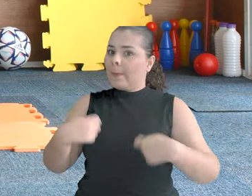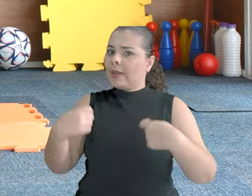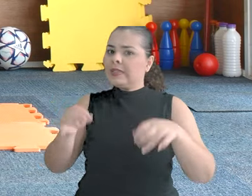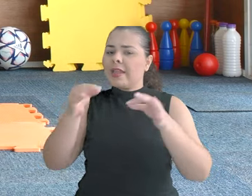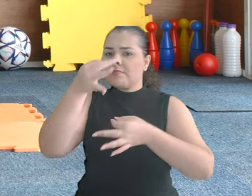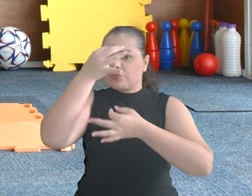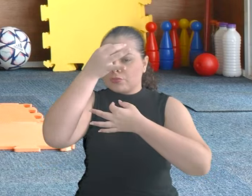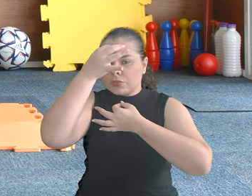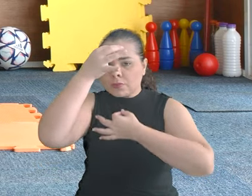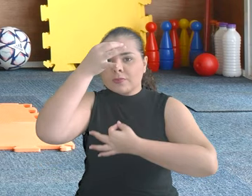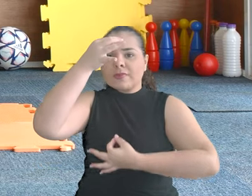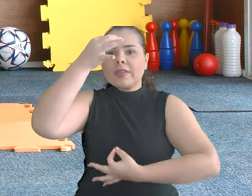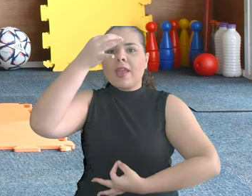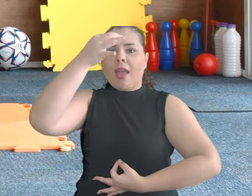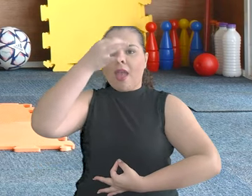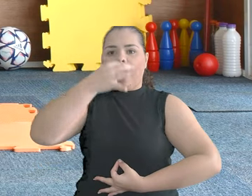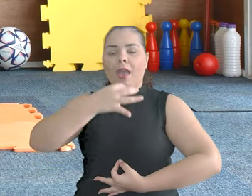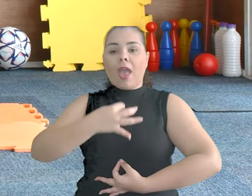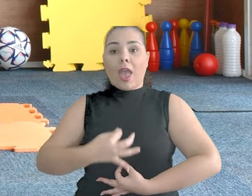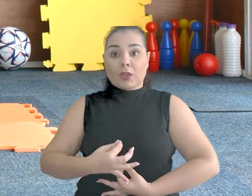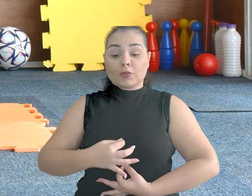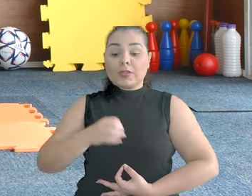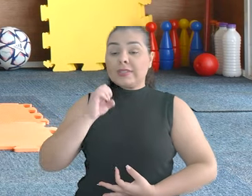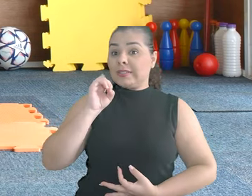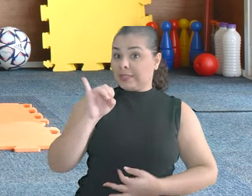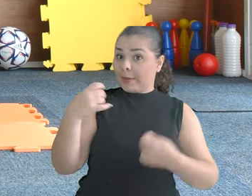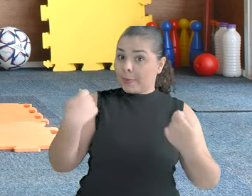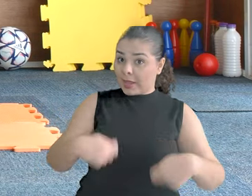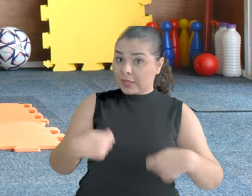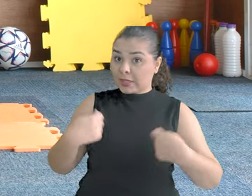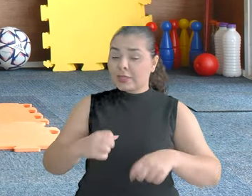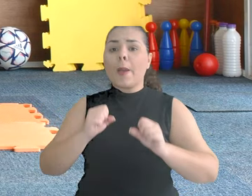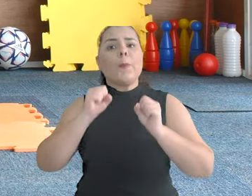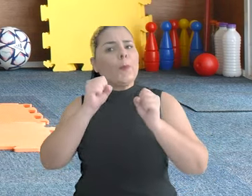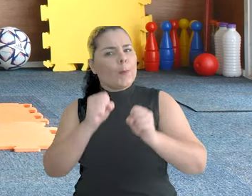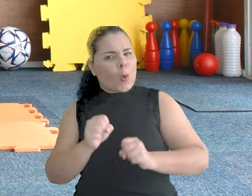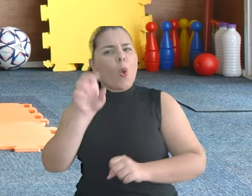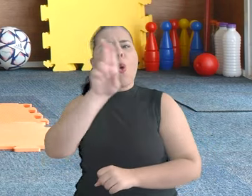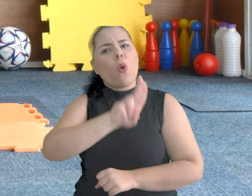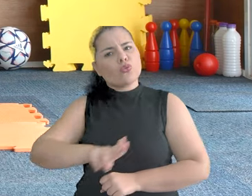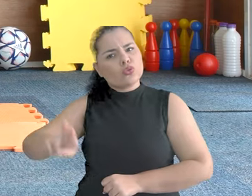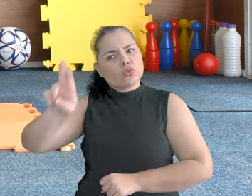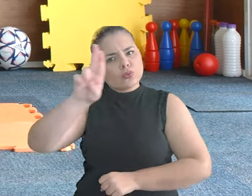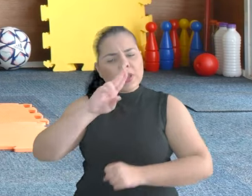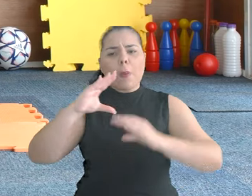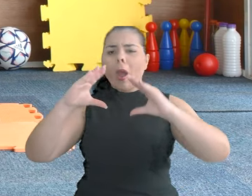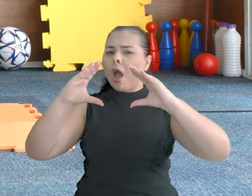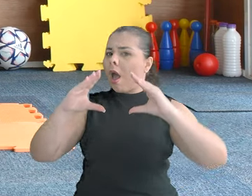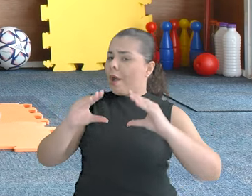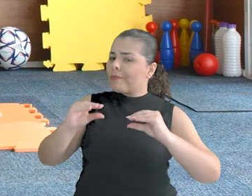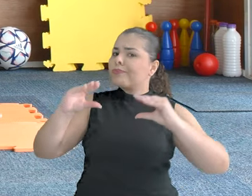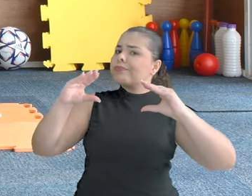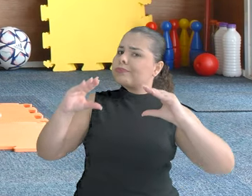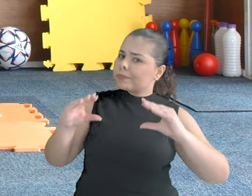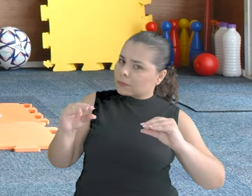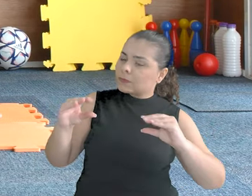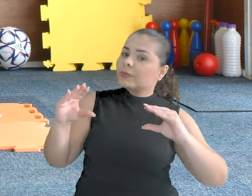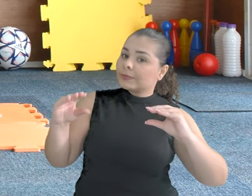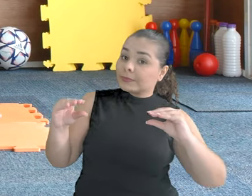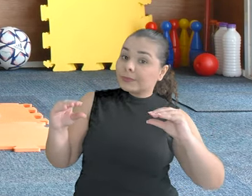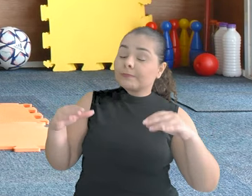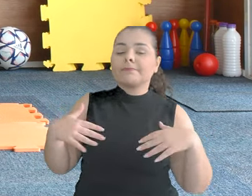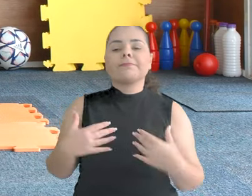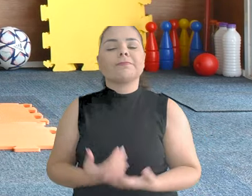parece que o joelho se você precisar de algo a